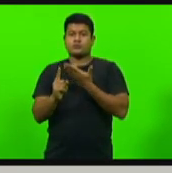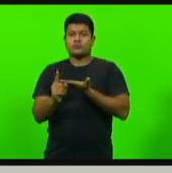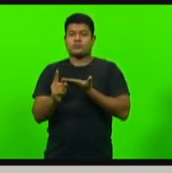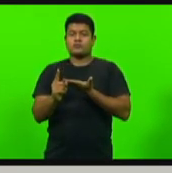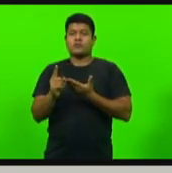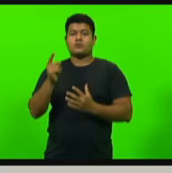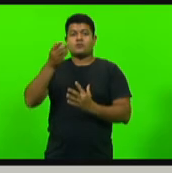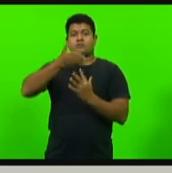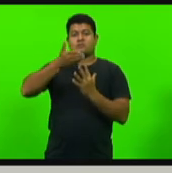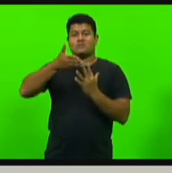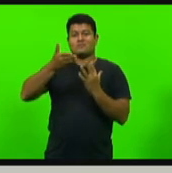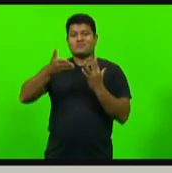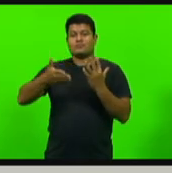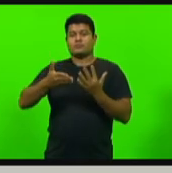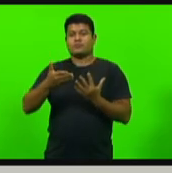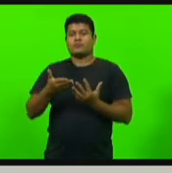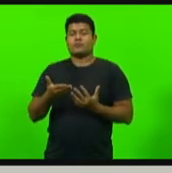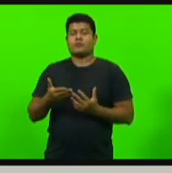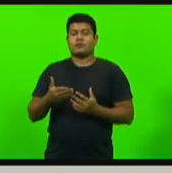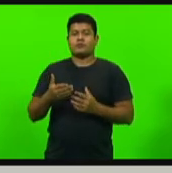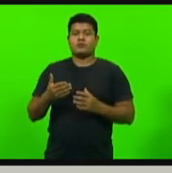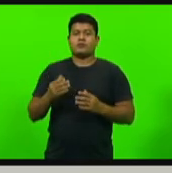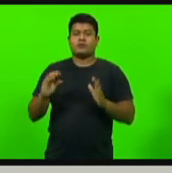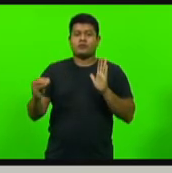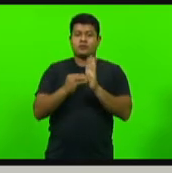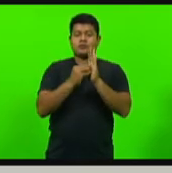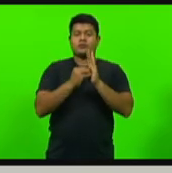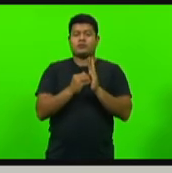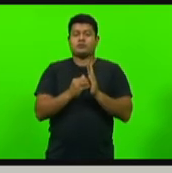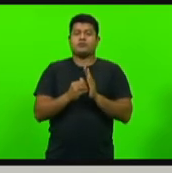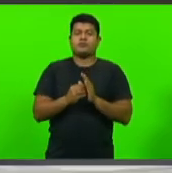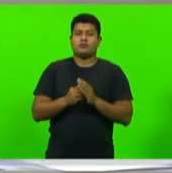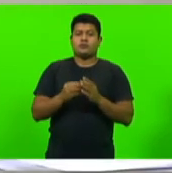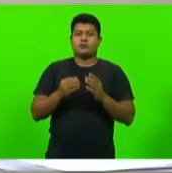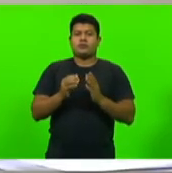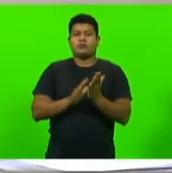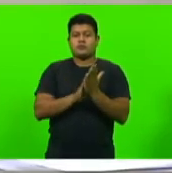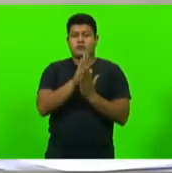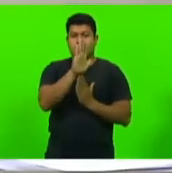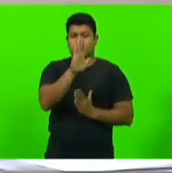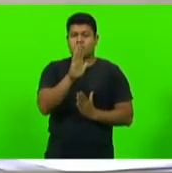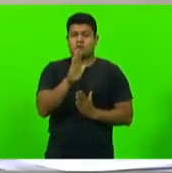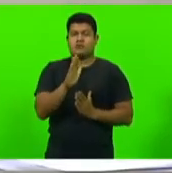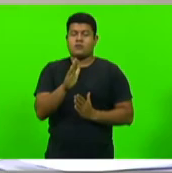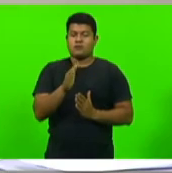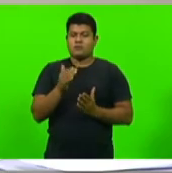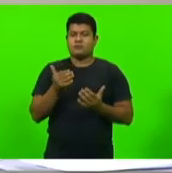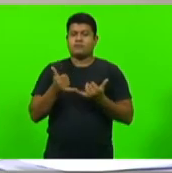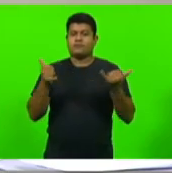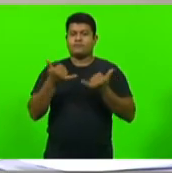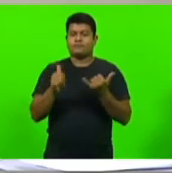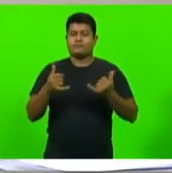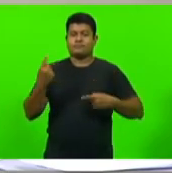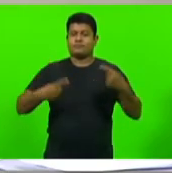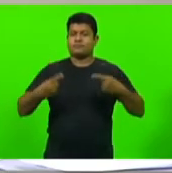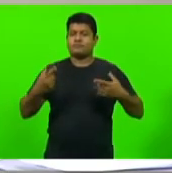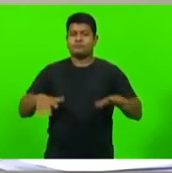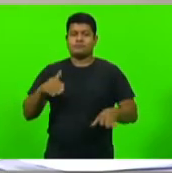parcelamento na fatura de energia elétrica. Em discussão, Em